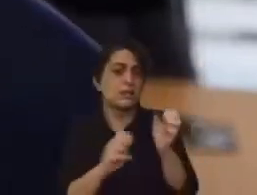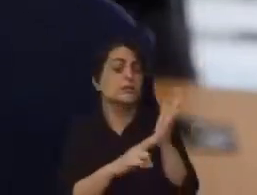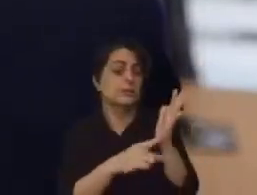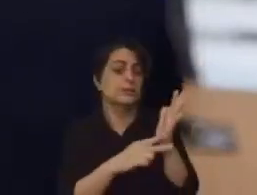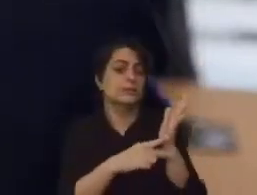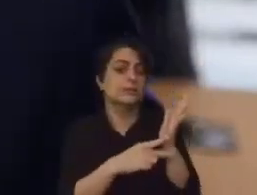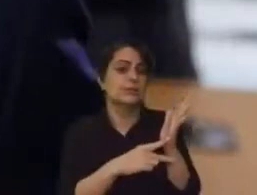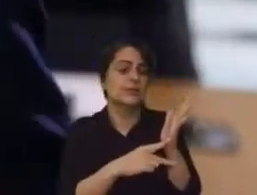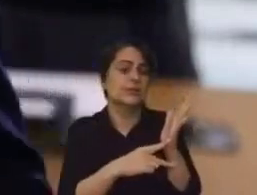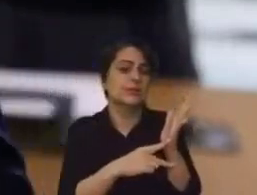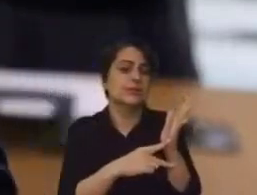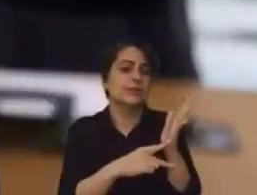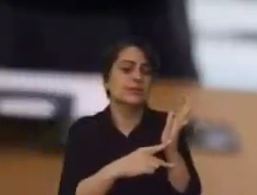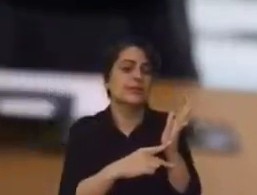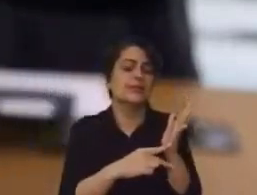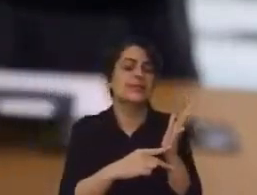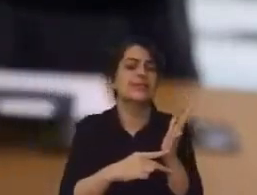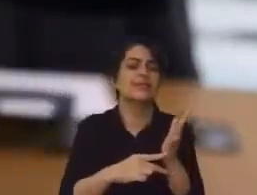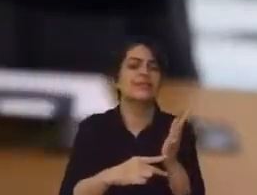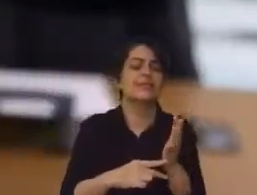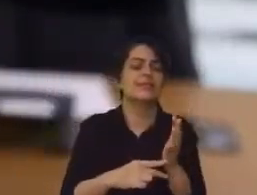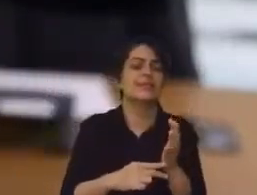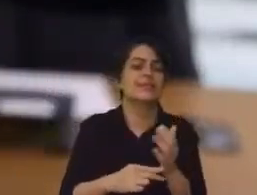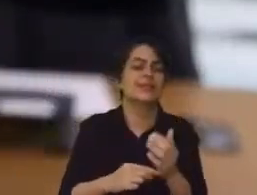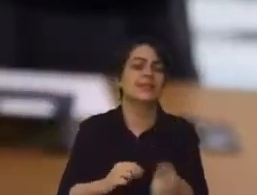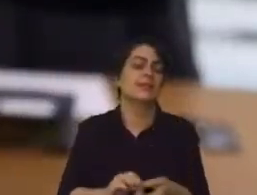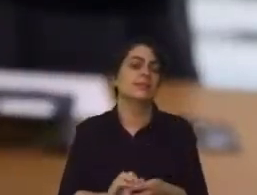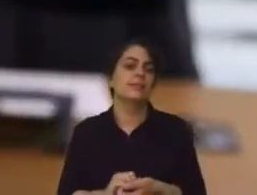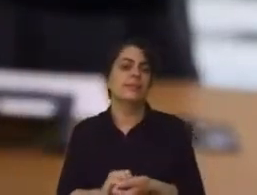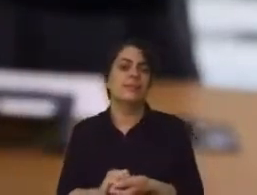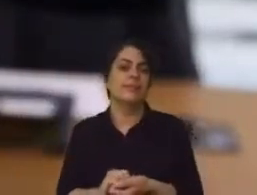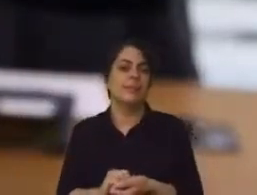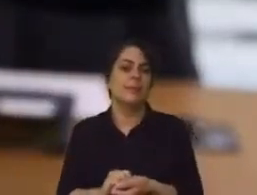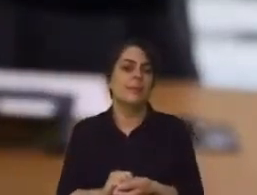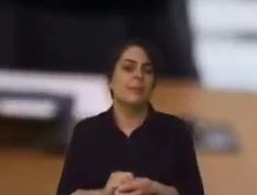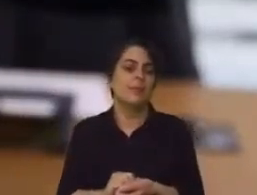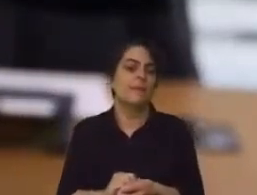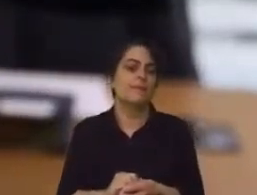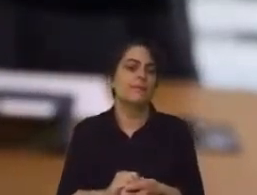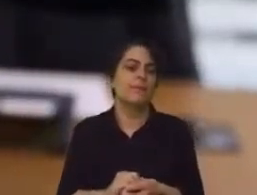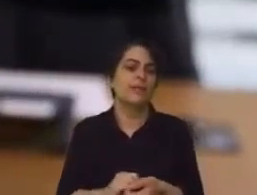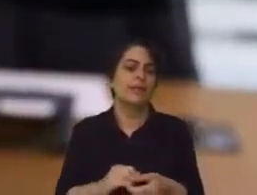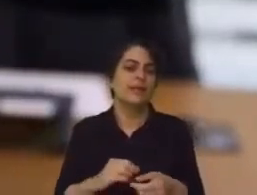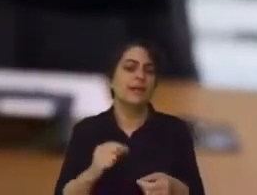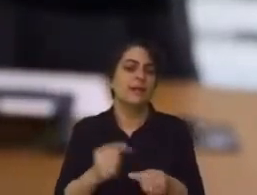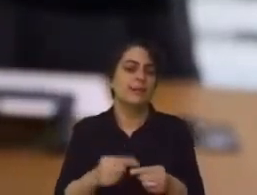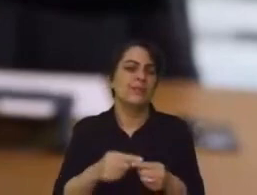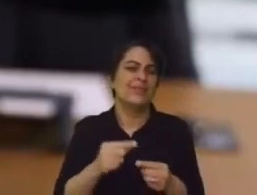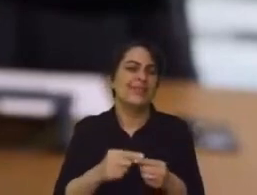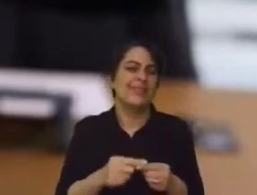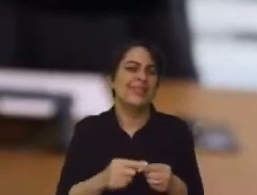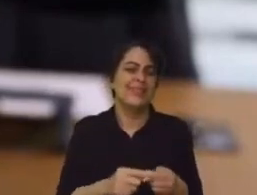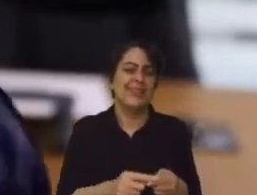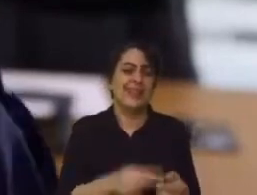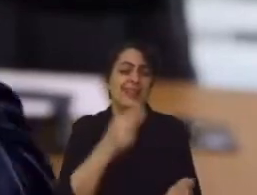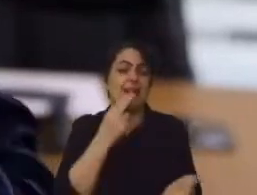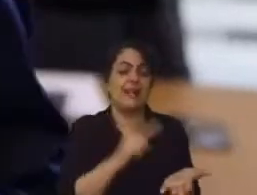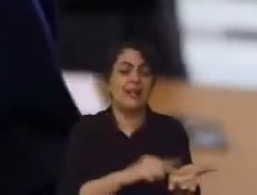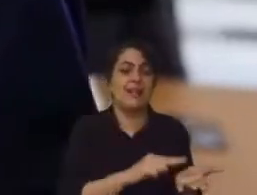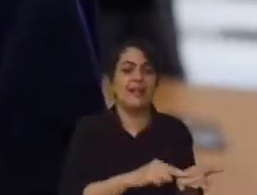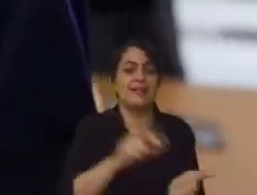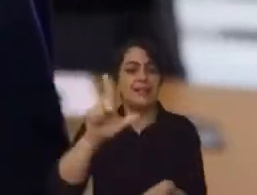que nós denunciávamos como estrutura sindical cópia fiel da Carta de Lavoro de Mussolini.